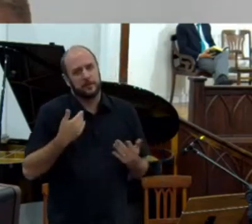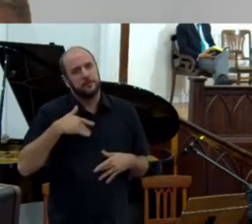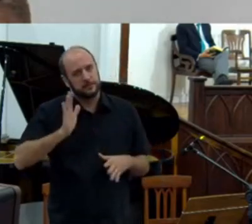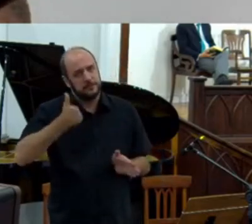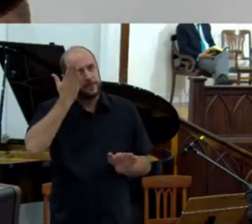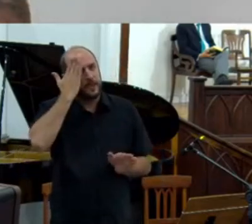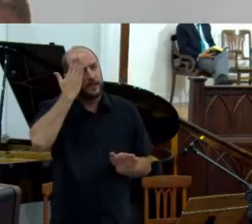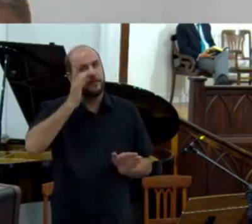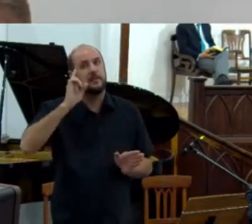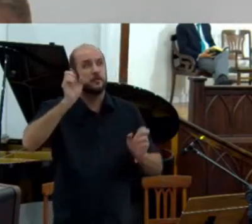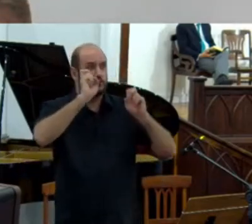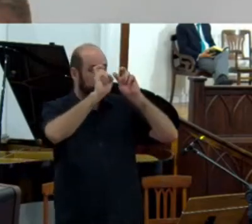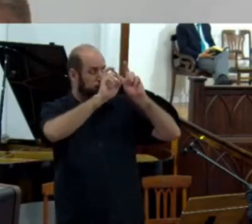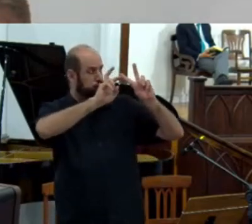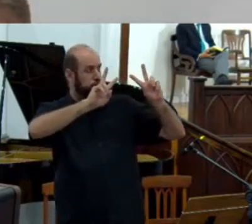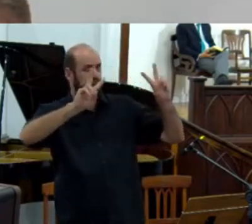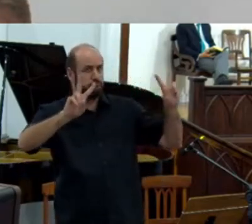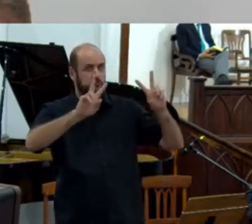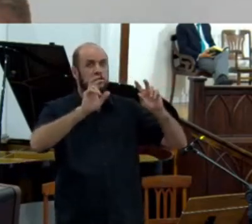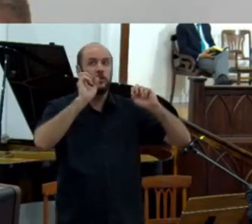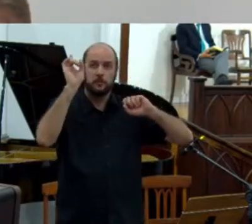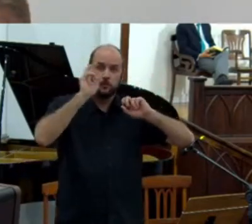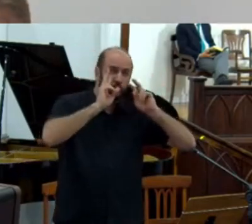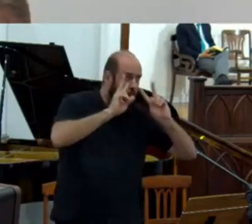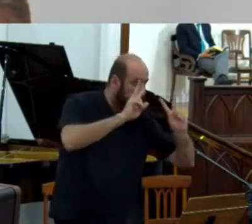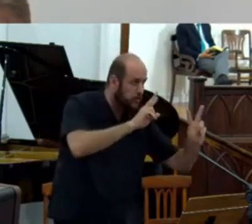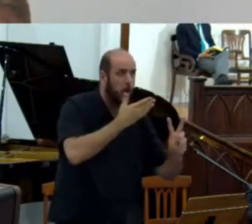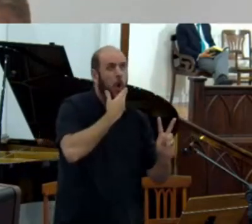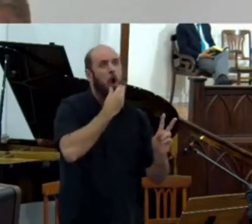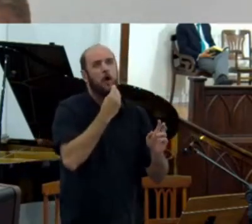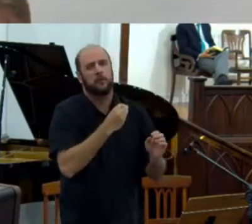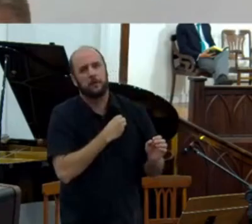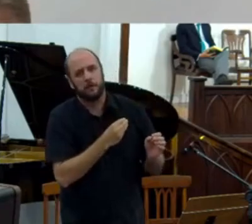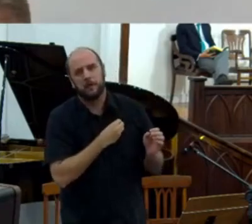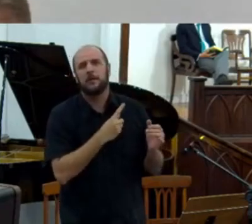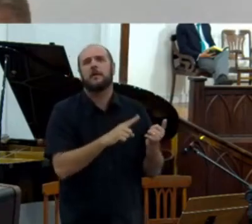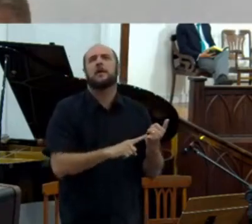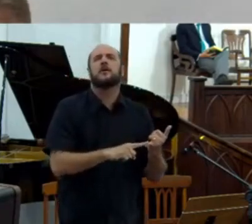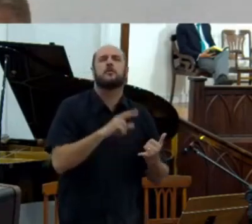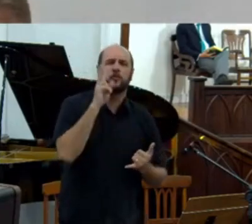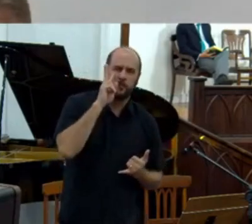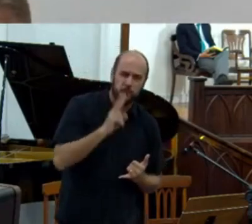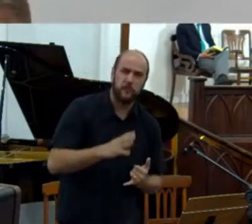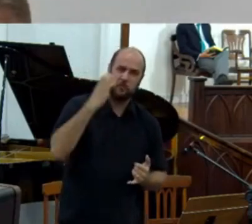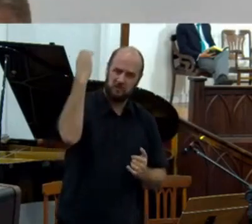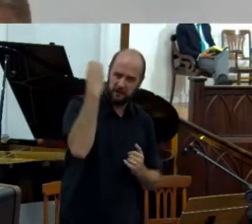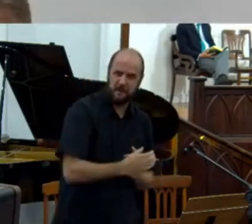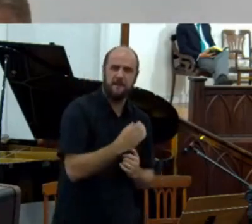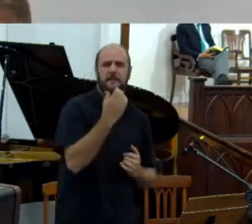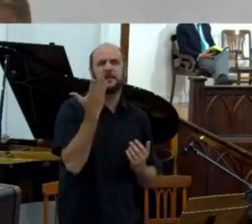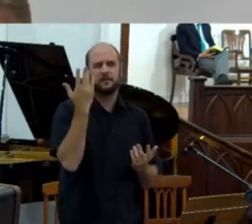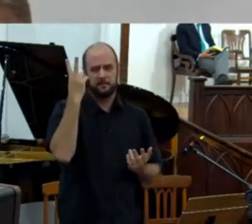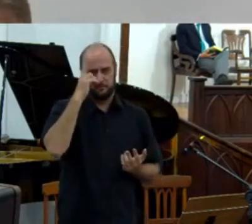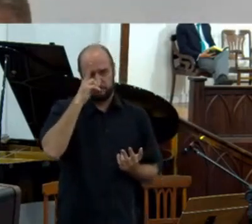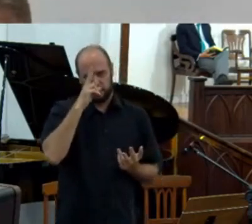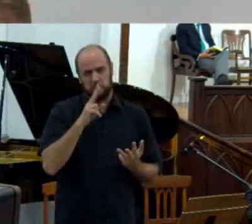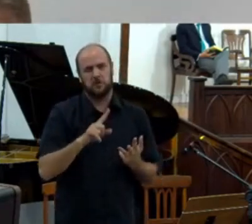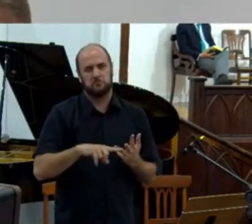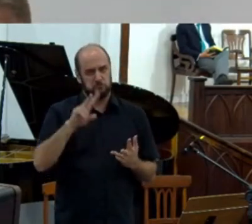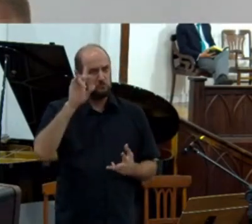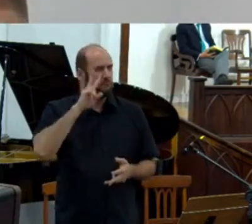Senhor contemplou a queda do homem, o Senhor contemplou a morte de Abel por mãos de Caim, o Senhor viu tudo isso. Mas